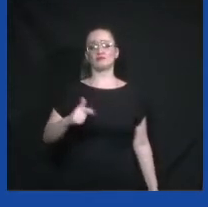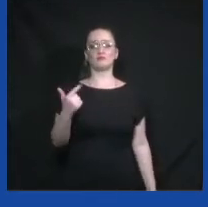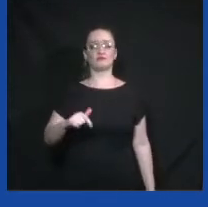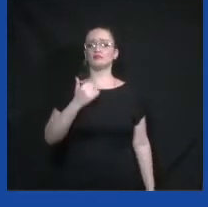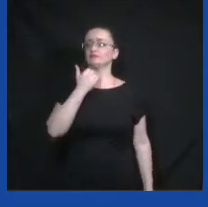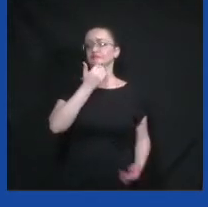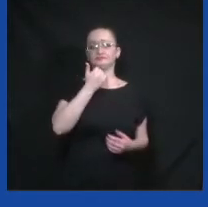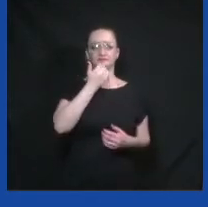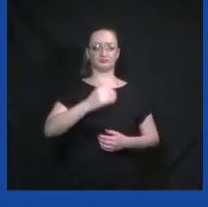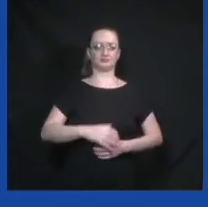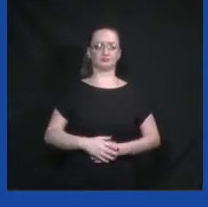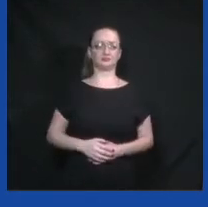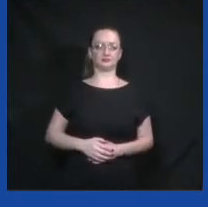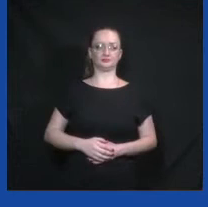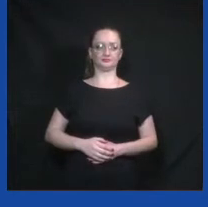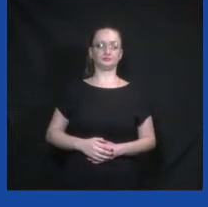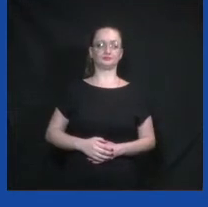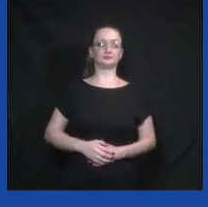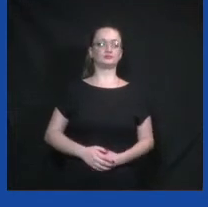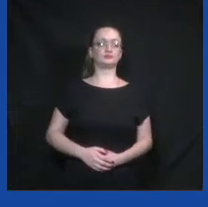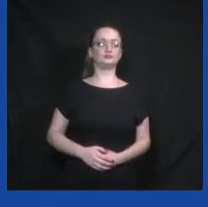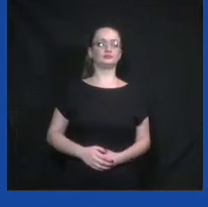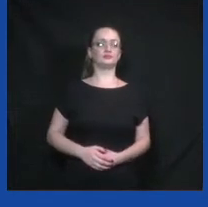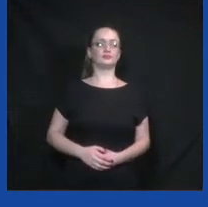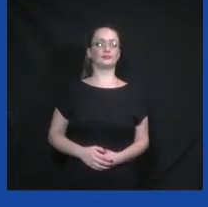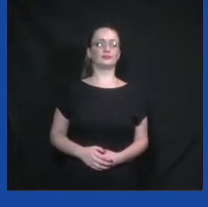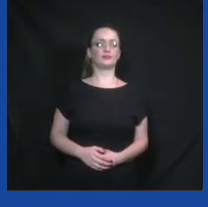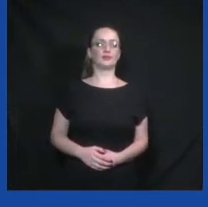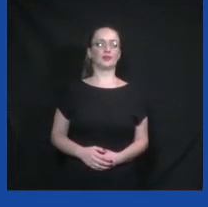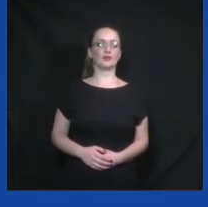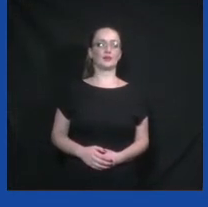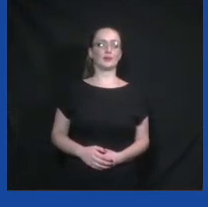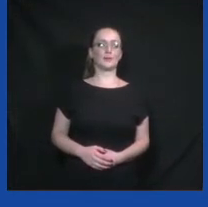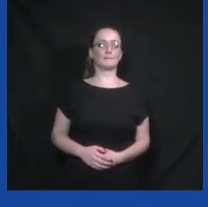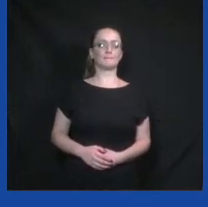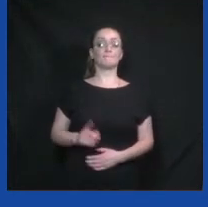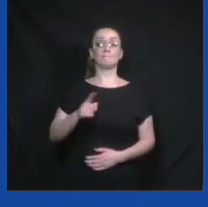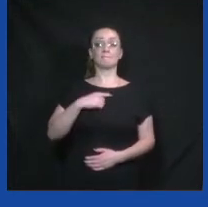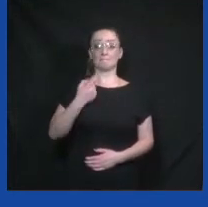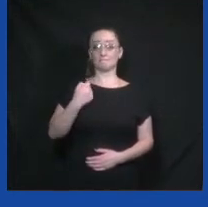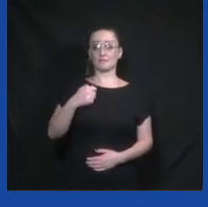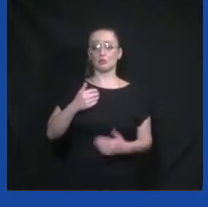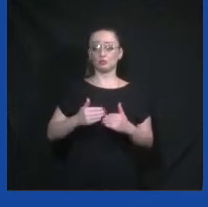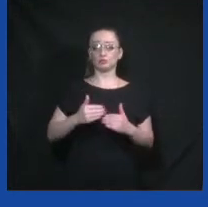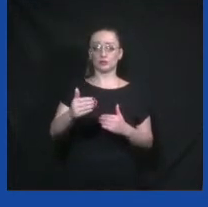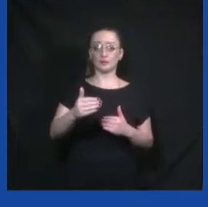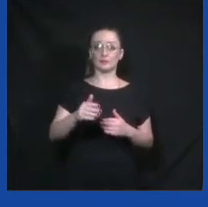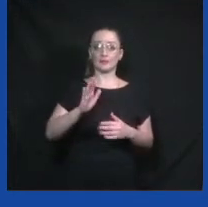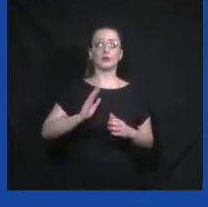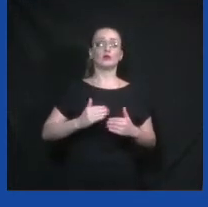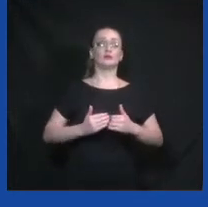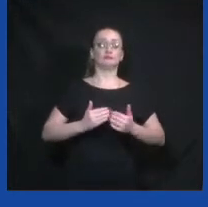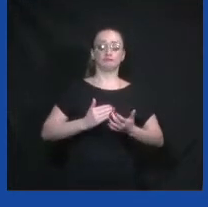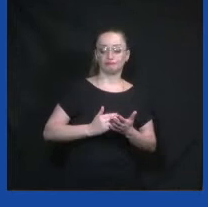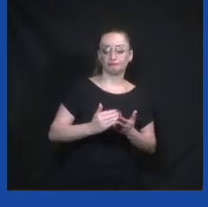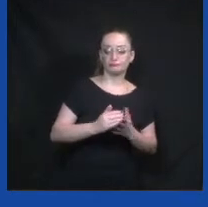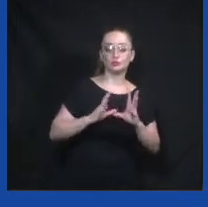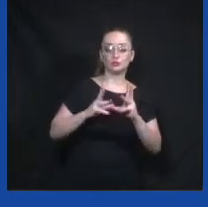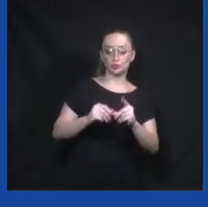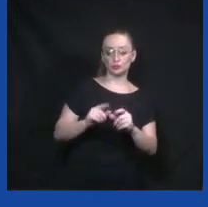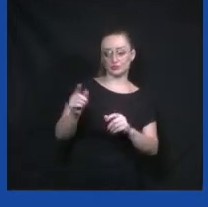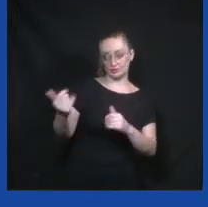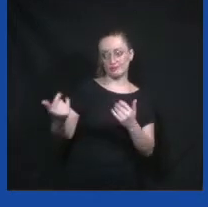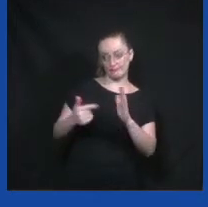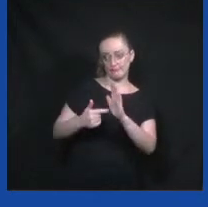nos leva aos mesmos caminhos. Para a gente precisa ter um pontapé inicial, tem que ter um início isso tudo, né? Como você mostrou para a